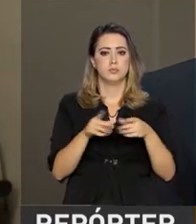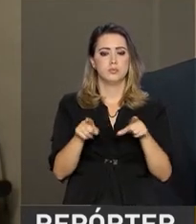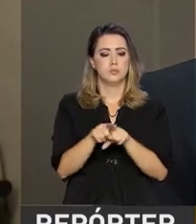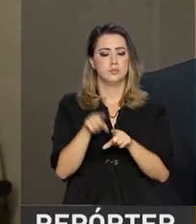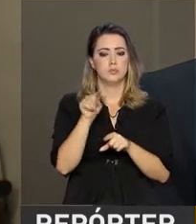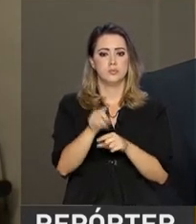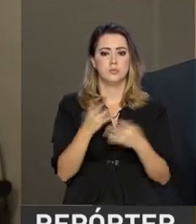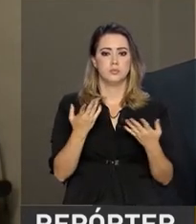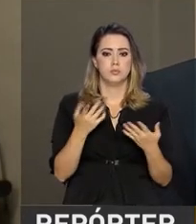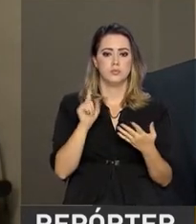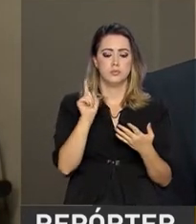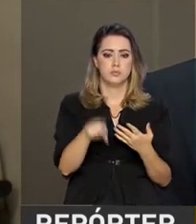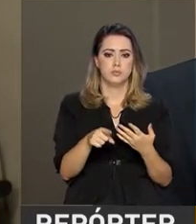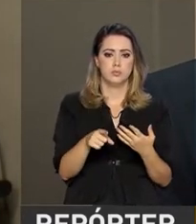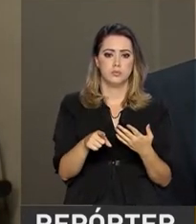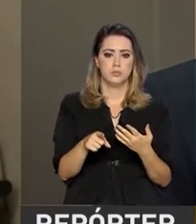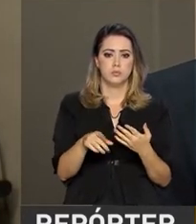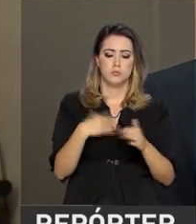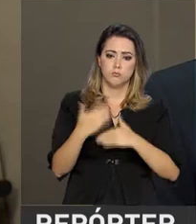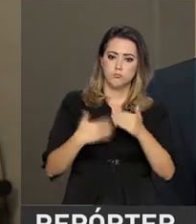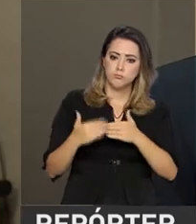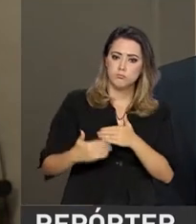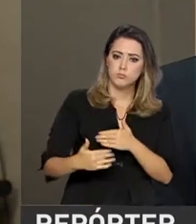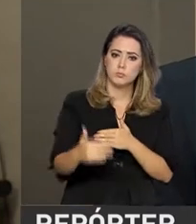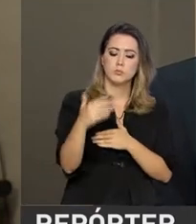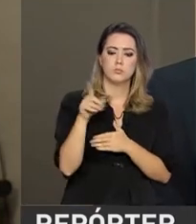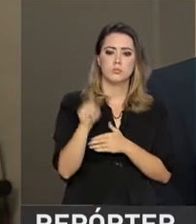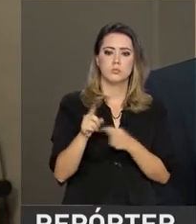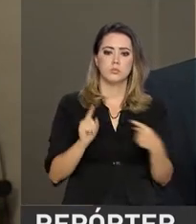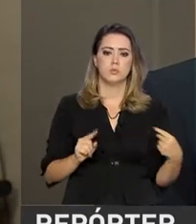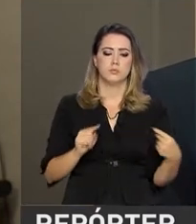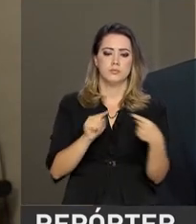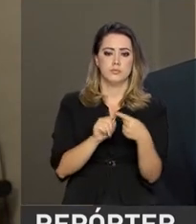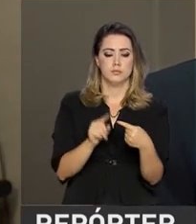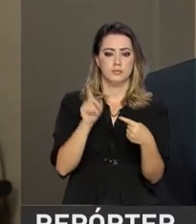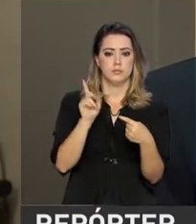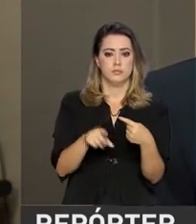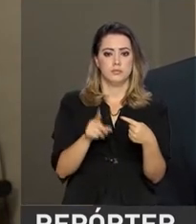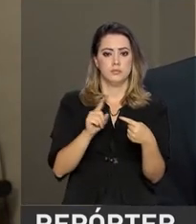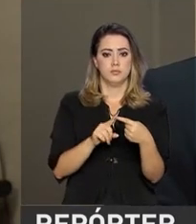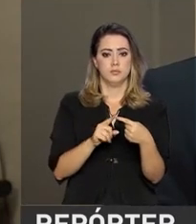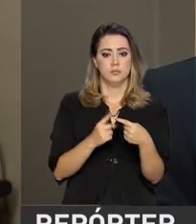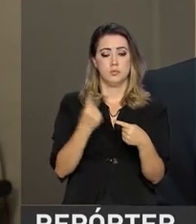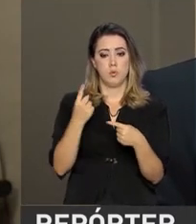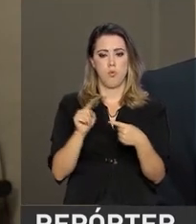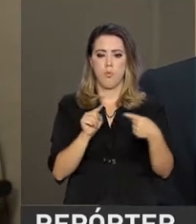sentido de se avançar na direção